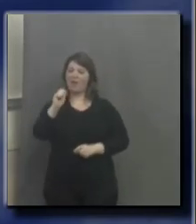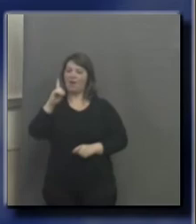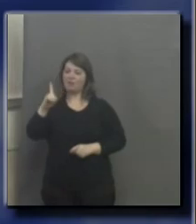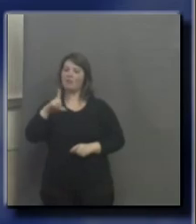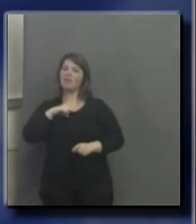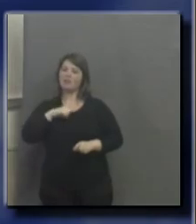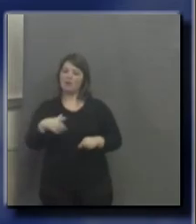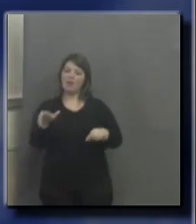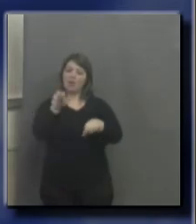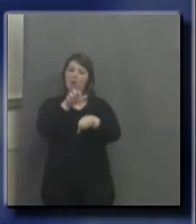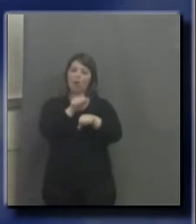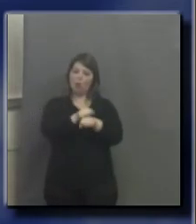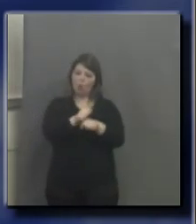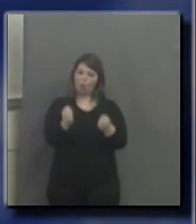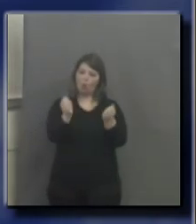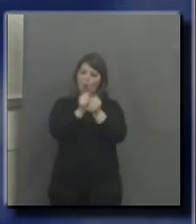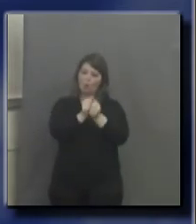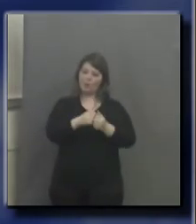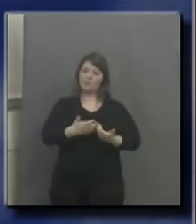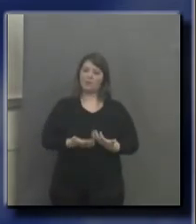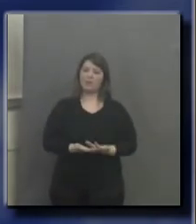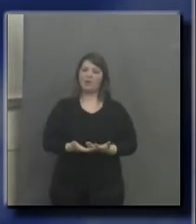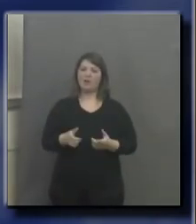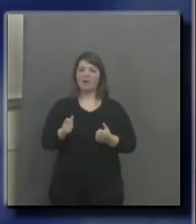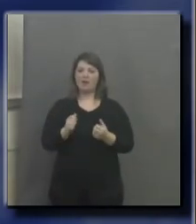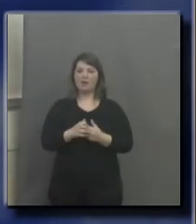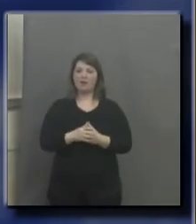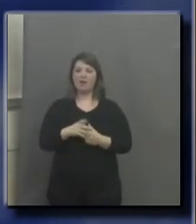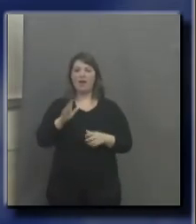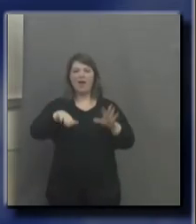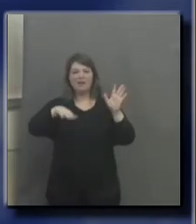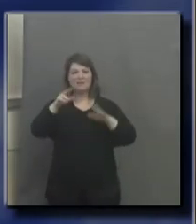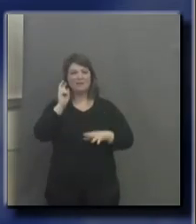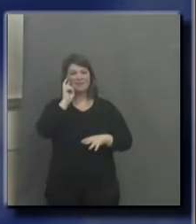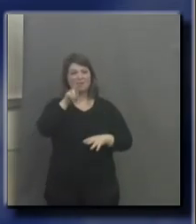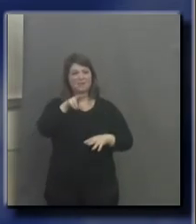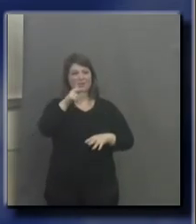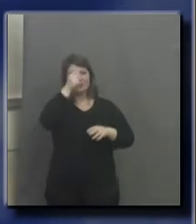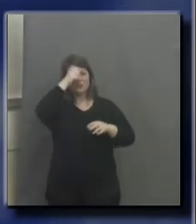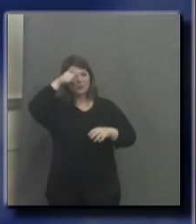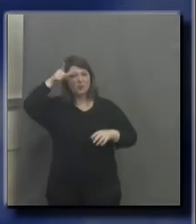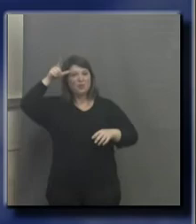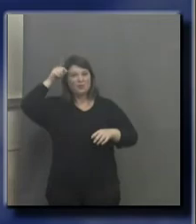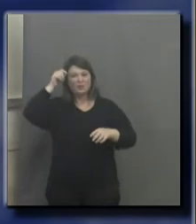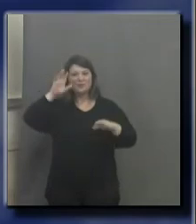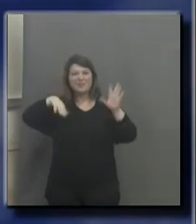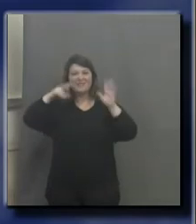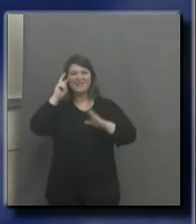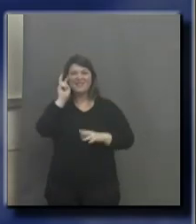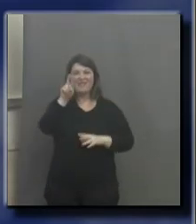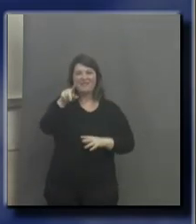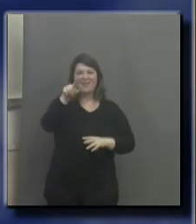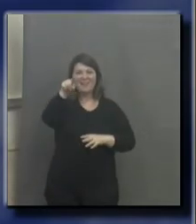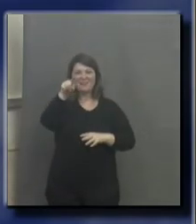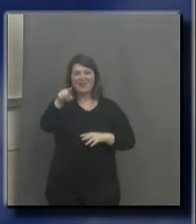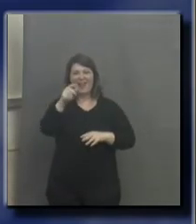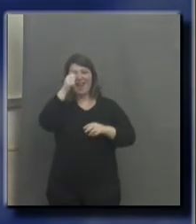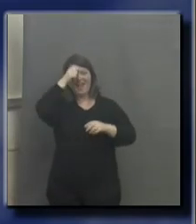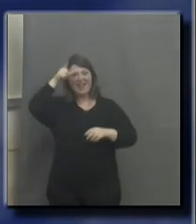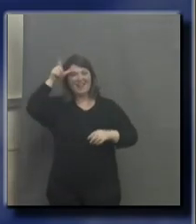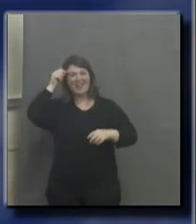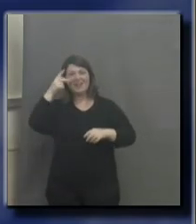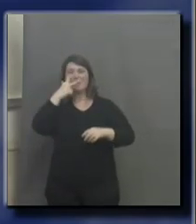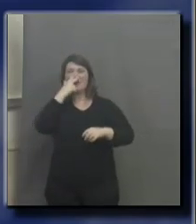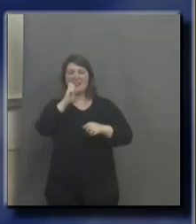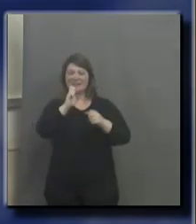complementar, né? Curso de enfermagem em EAD, eu fico vendo alguém dando injeção num computador. Eu posso ser muito limitada para